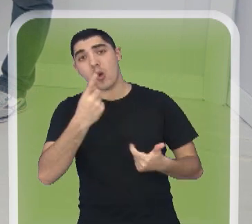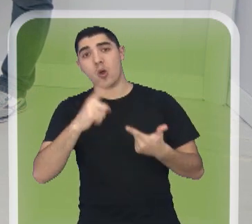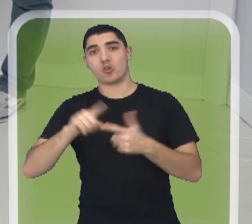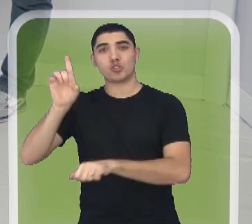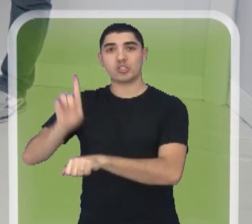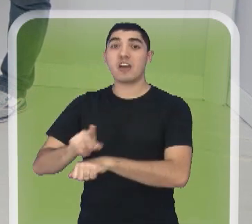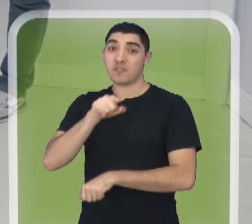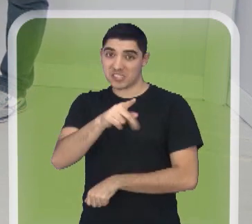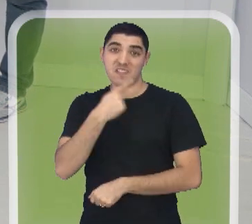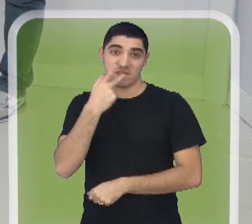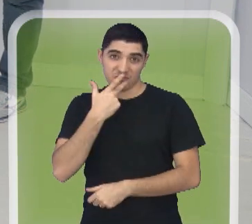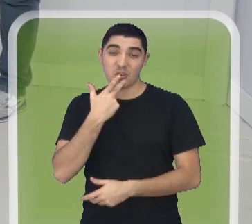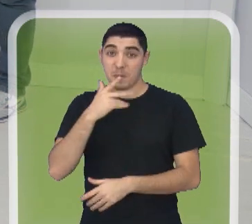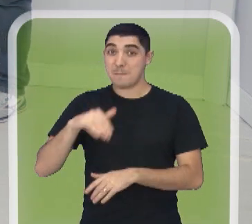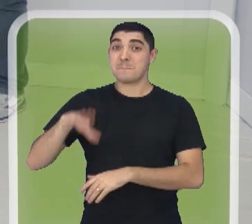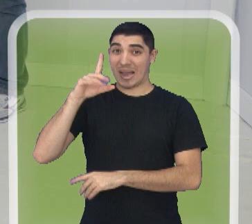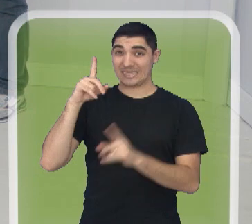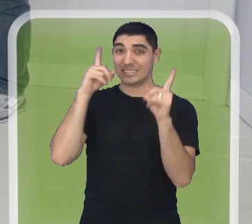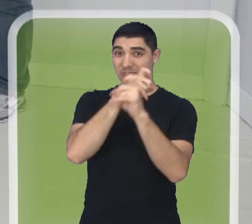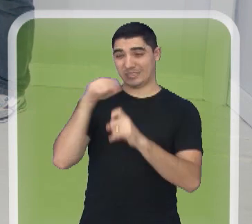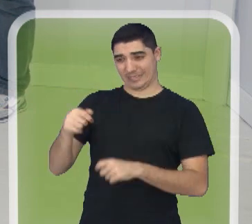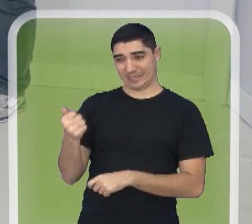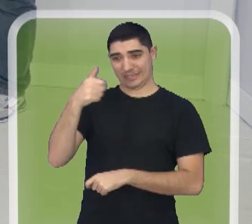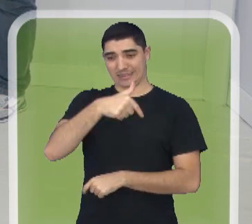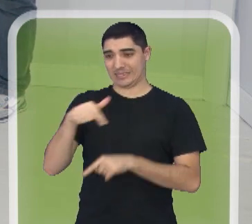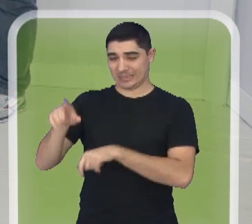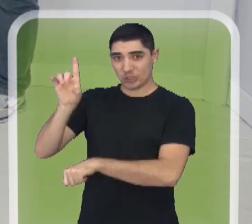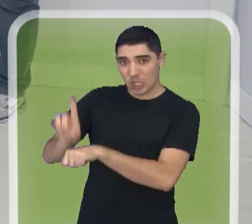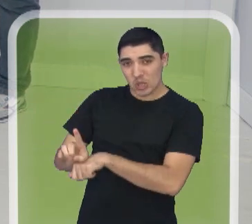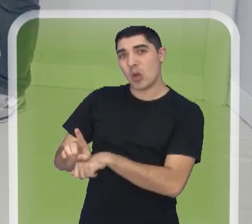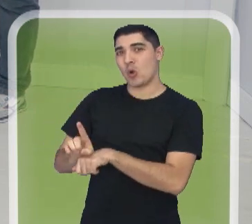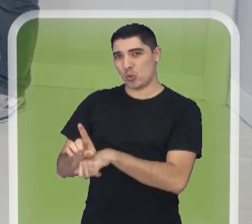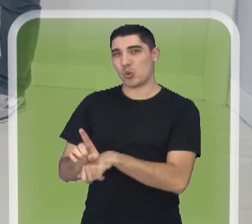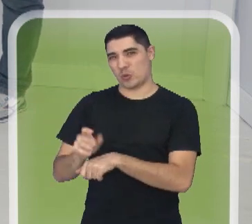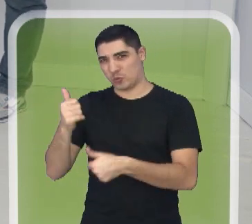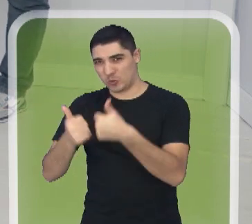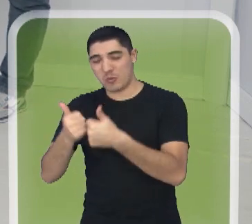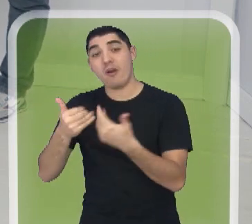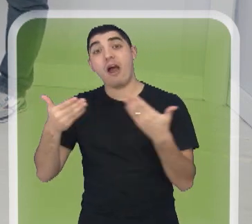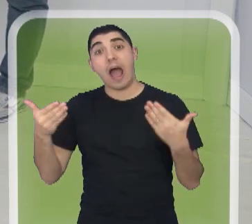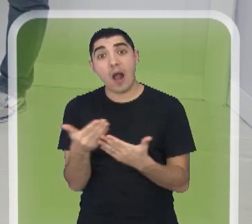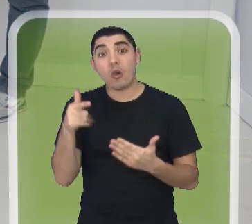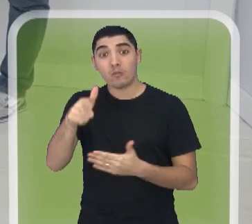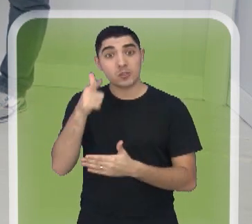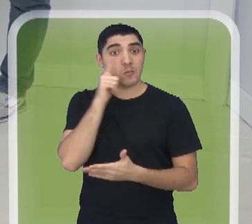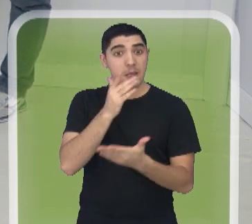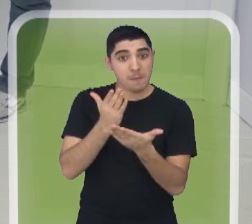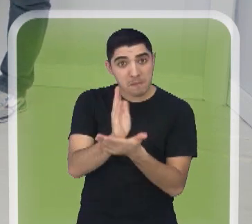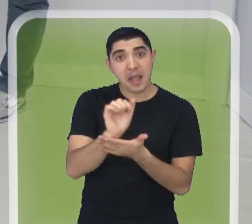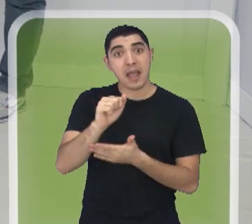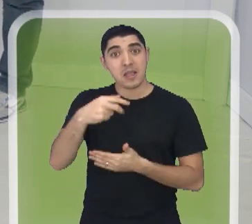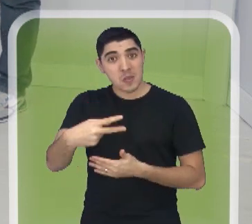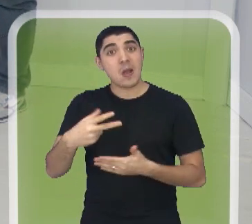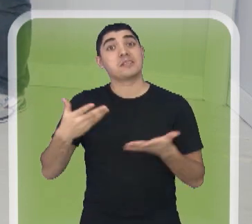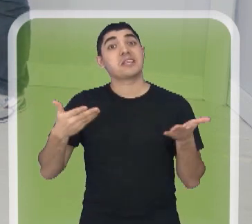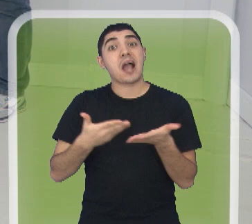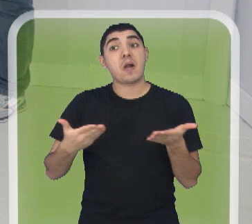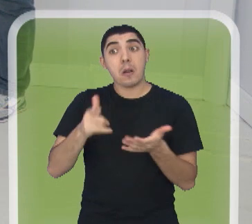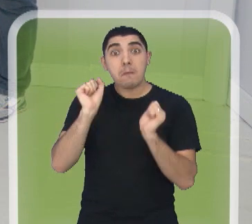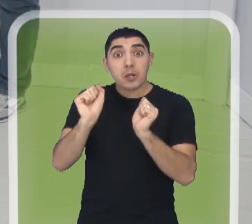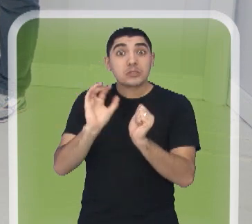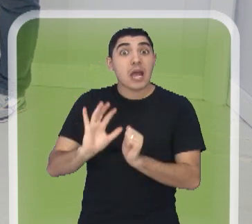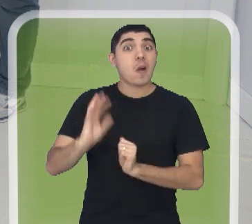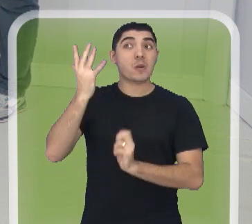ser dirigente. Agora, depois que você passou por um campeonato, tá chegando na reta final, pode ser campeão desse campeonato. Potencializou